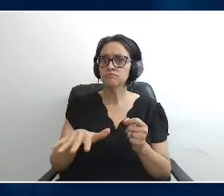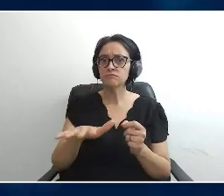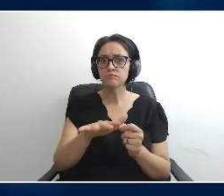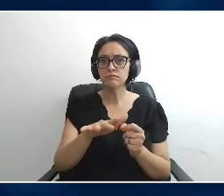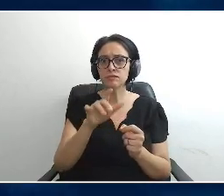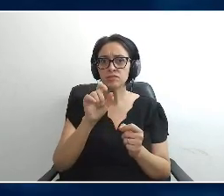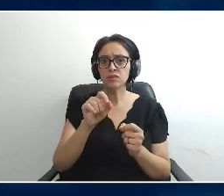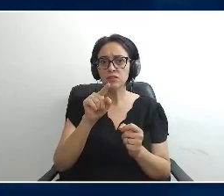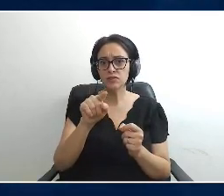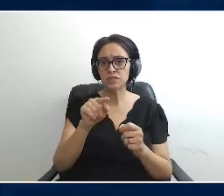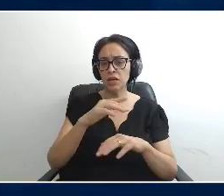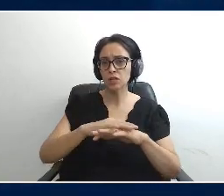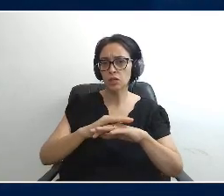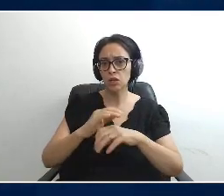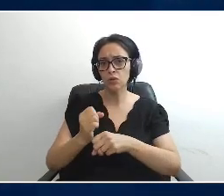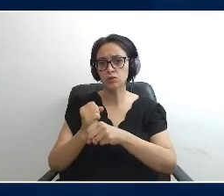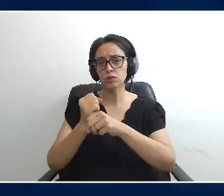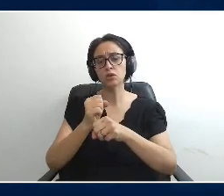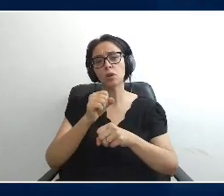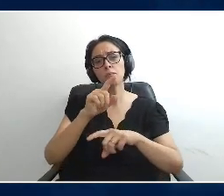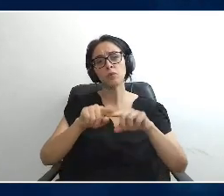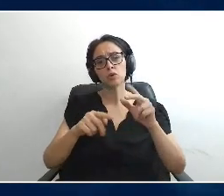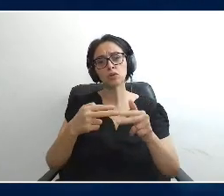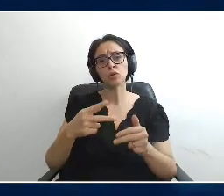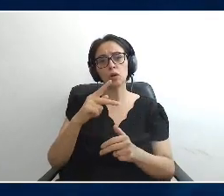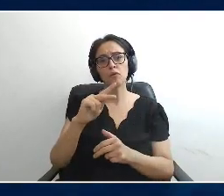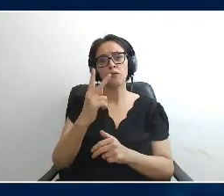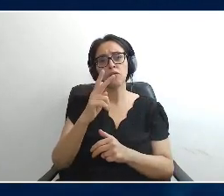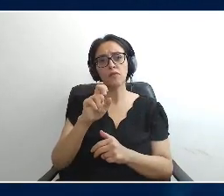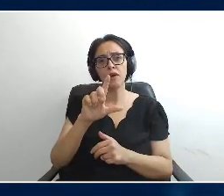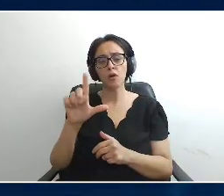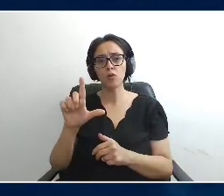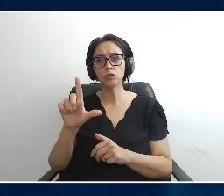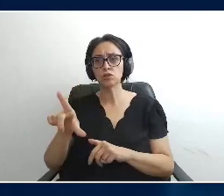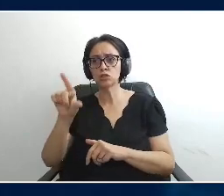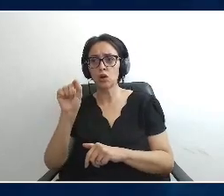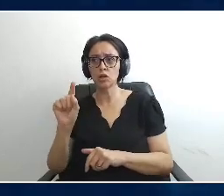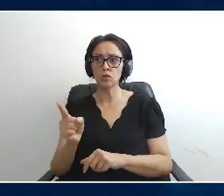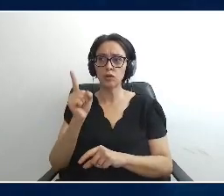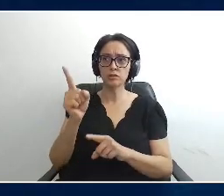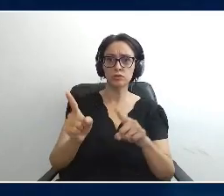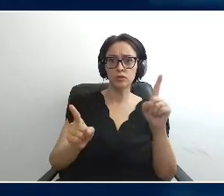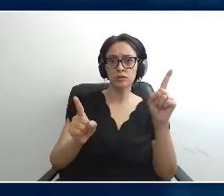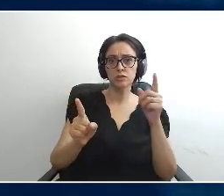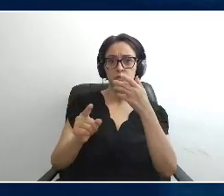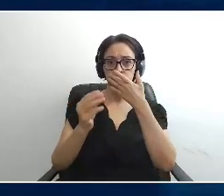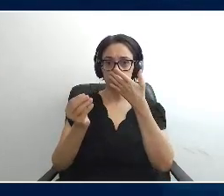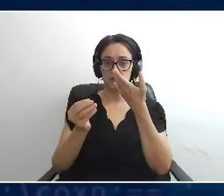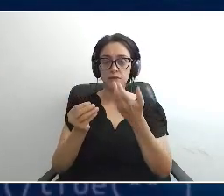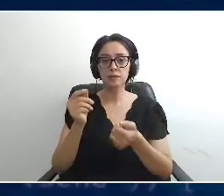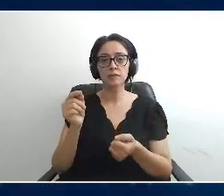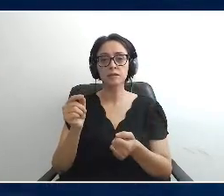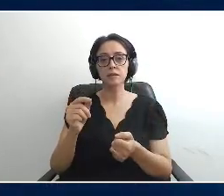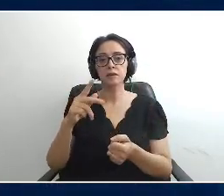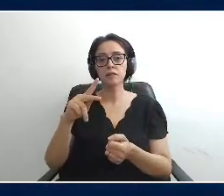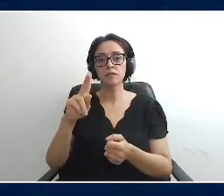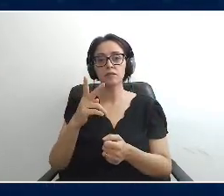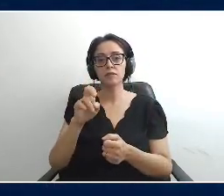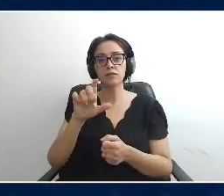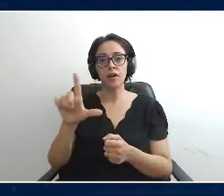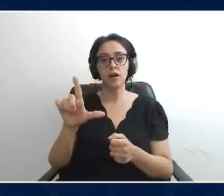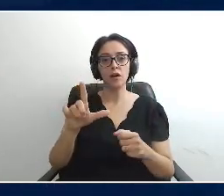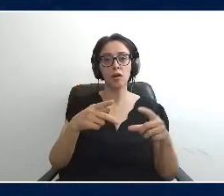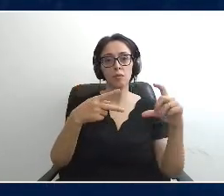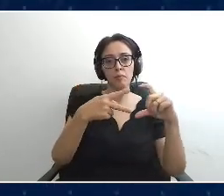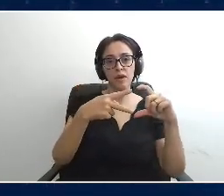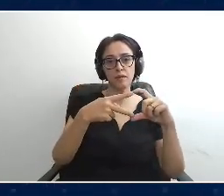você está construindo um produto real, você decidiria escolher ou um ou outro? Tá. Entre FEL e PHP, eu acho que é